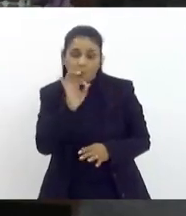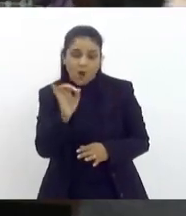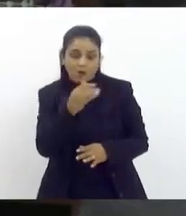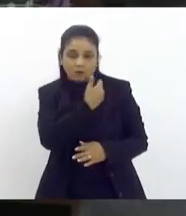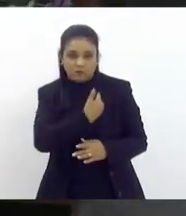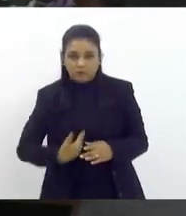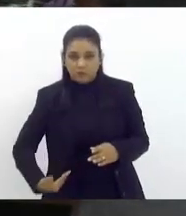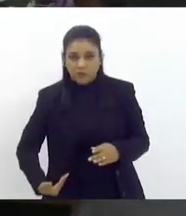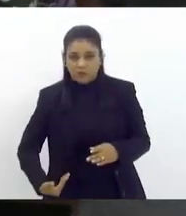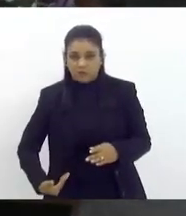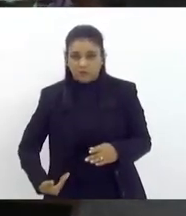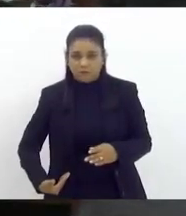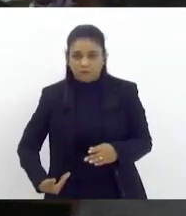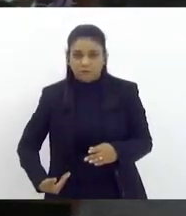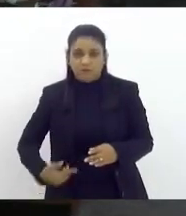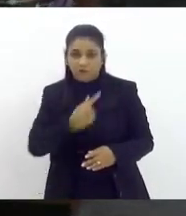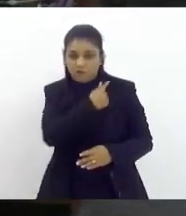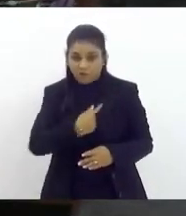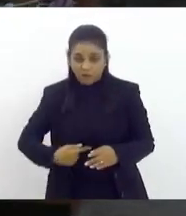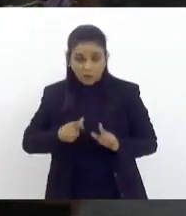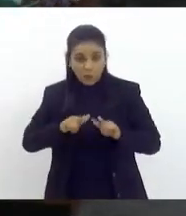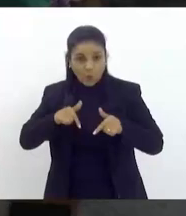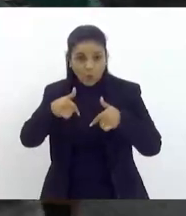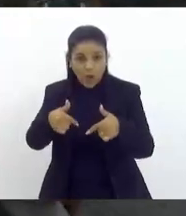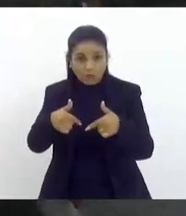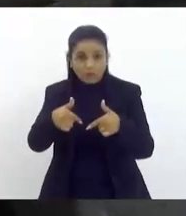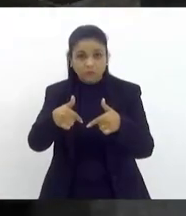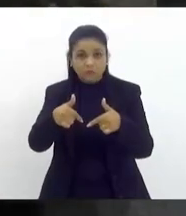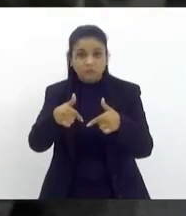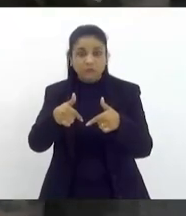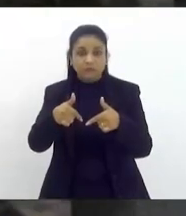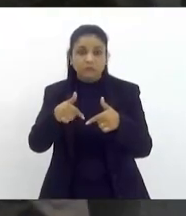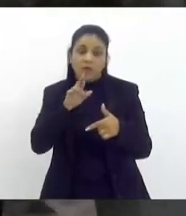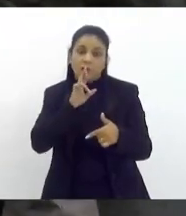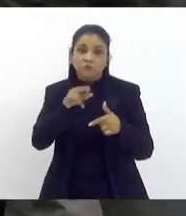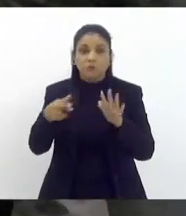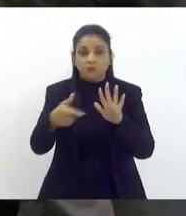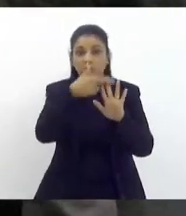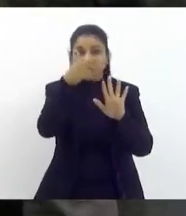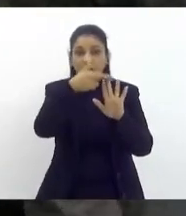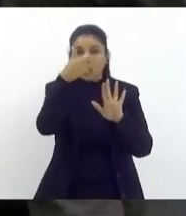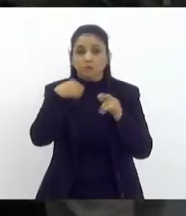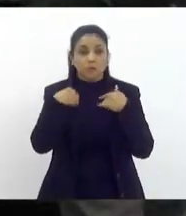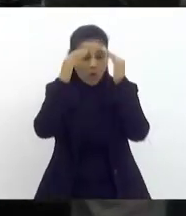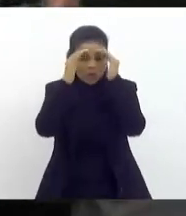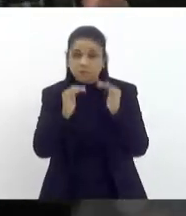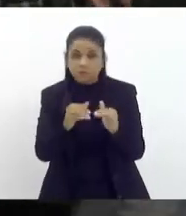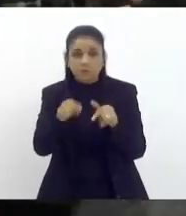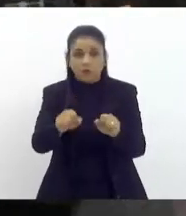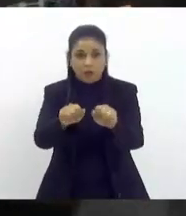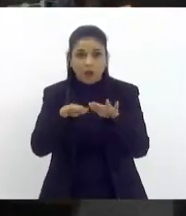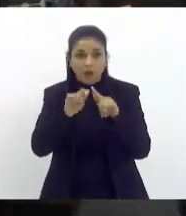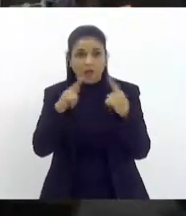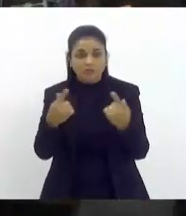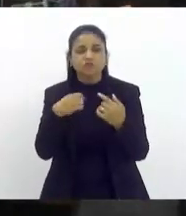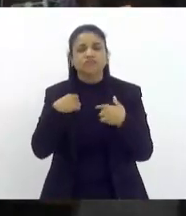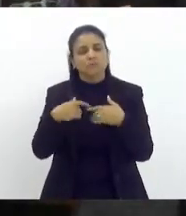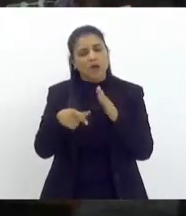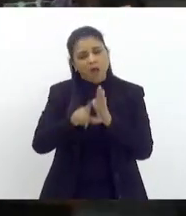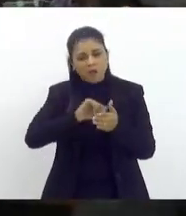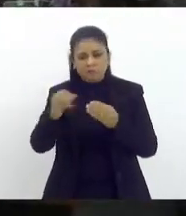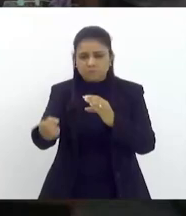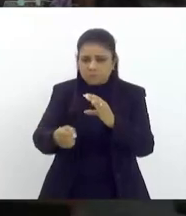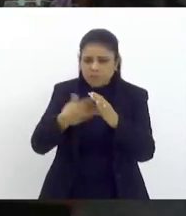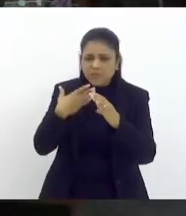de fazer uma proposta por decreto porque não respeitou essa casa tinha que ter mandado uma mensagem para a gente discutir na